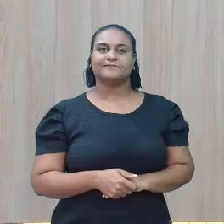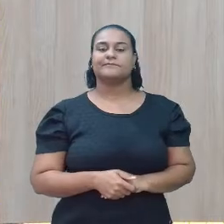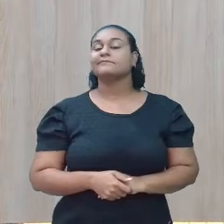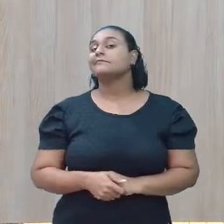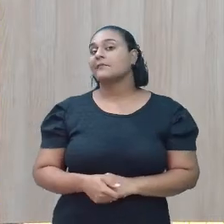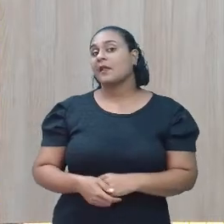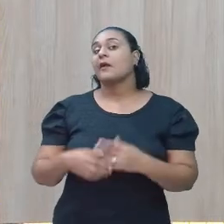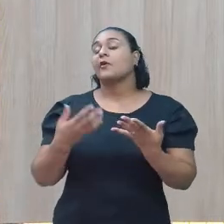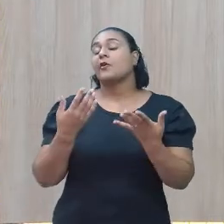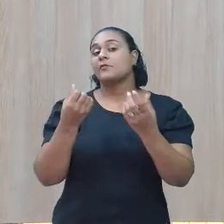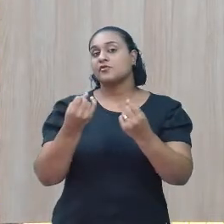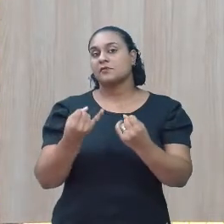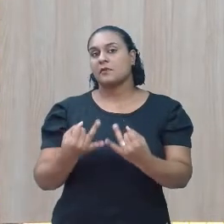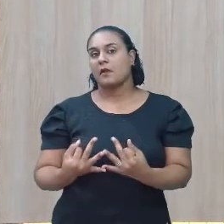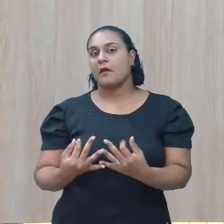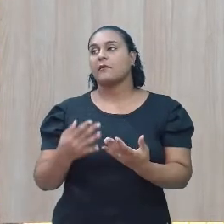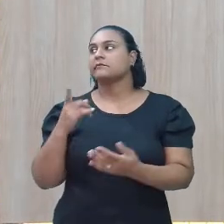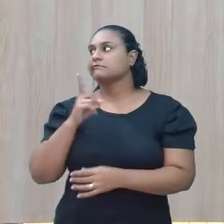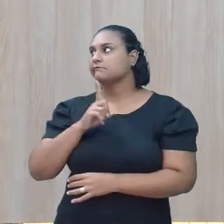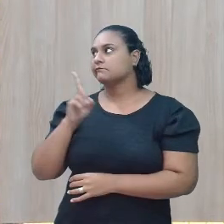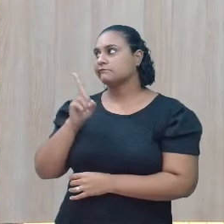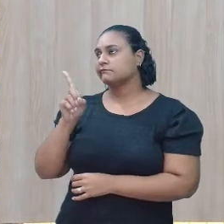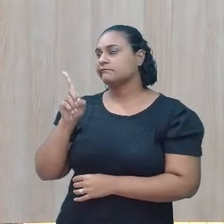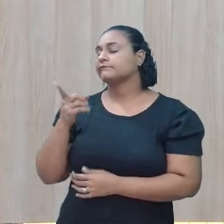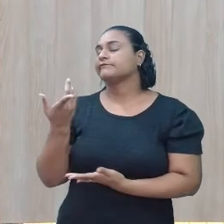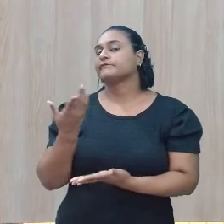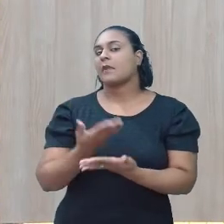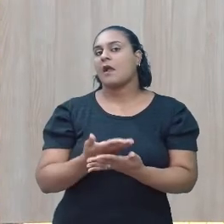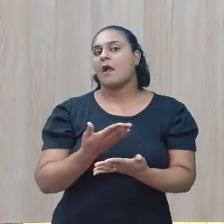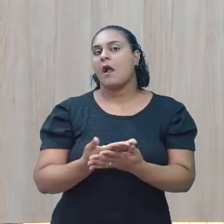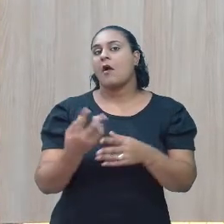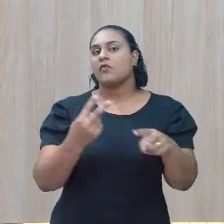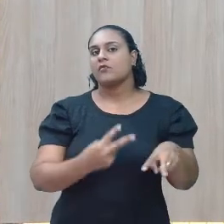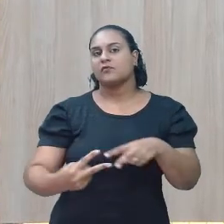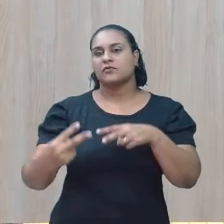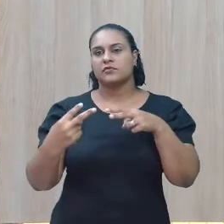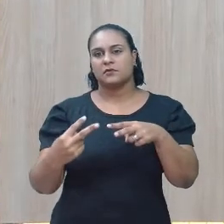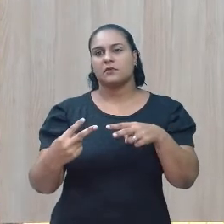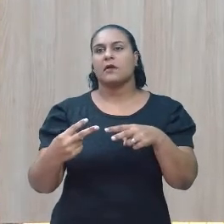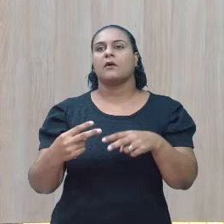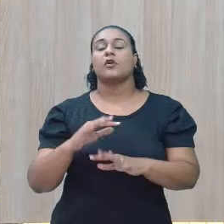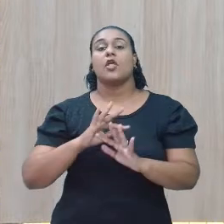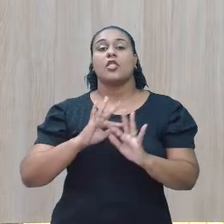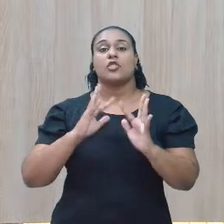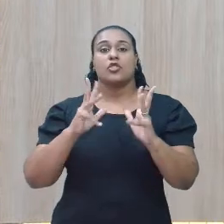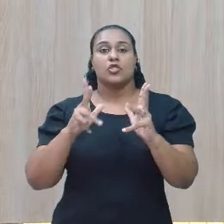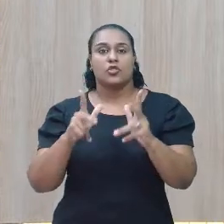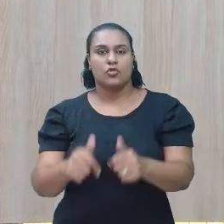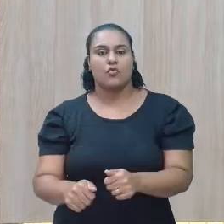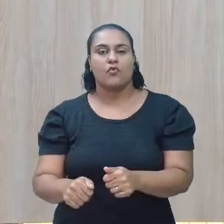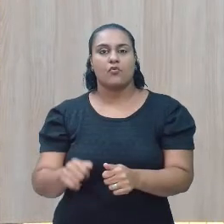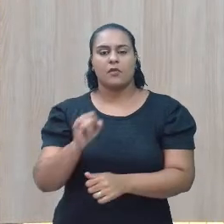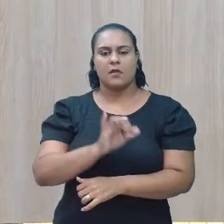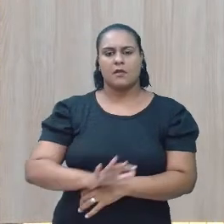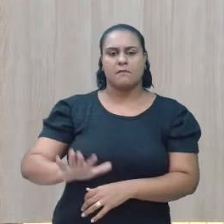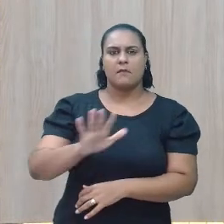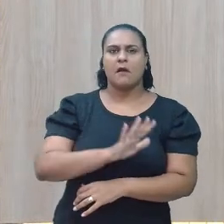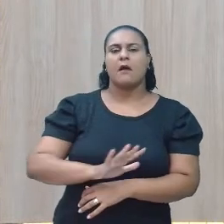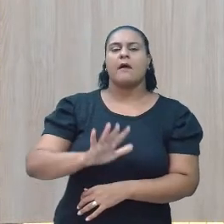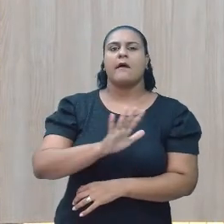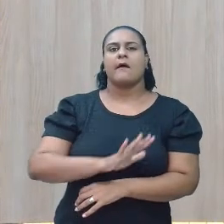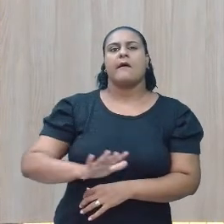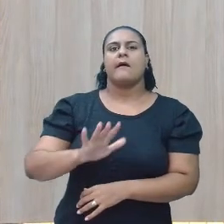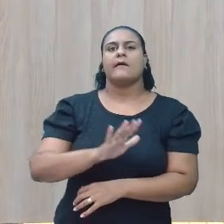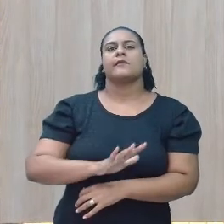disse, essa é uma aula no formato digital e as ferramentas que nós utilizamos aqui, todas as imagens, todas as animações utilizadas na